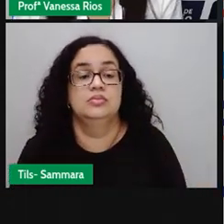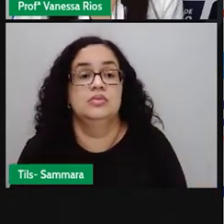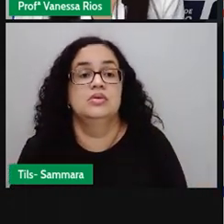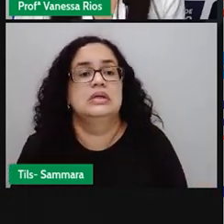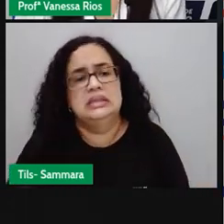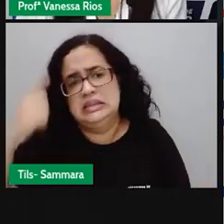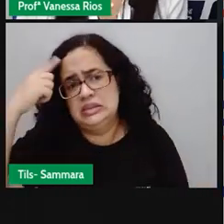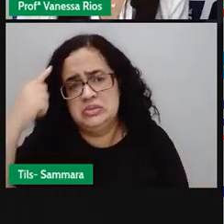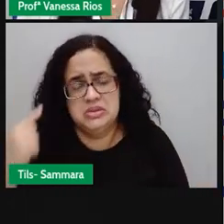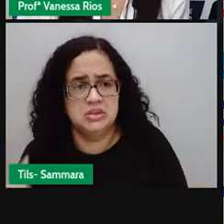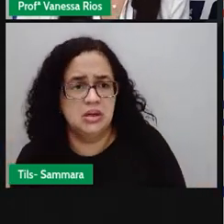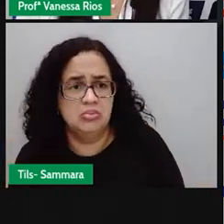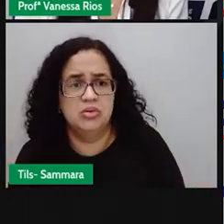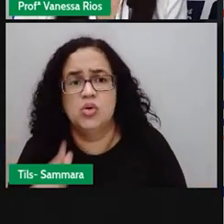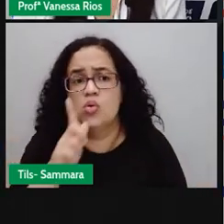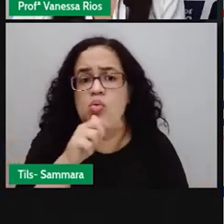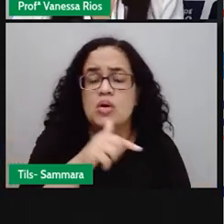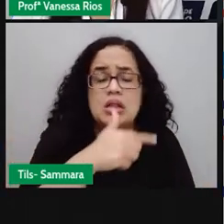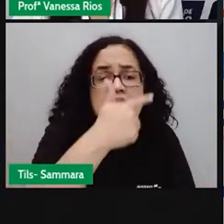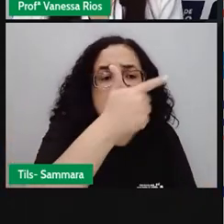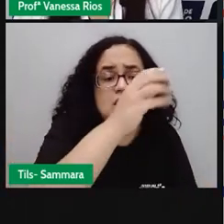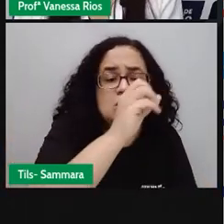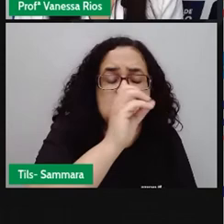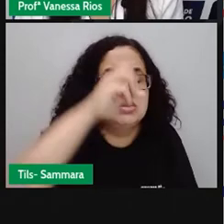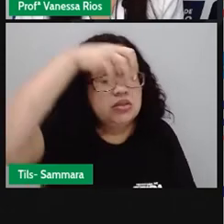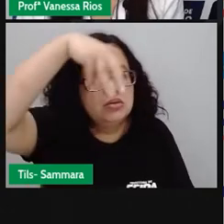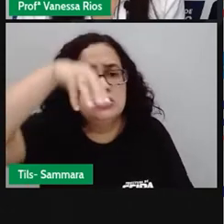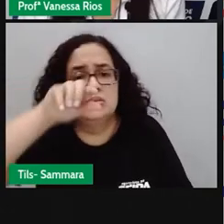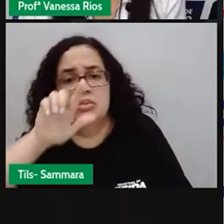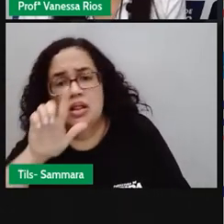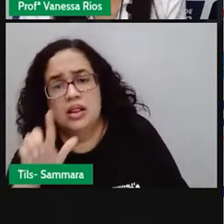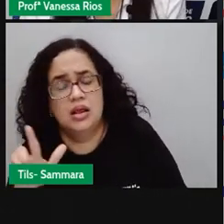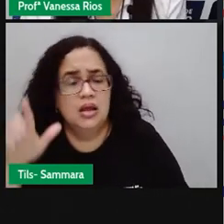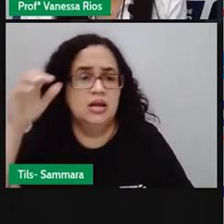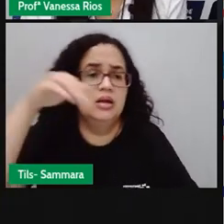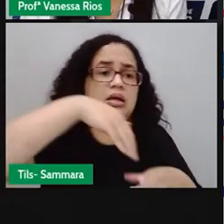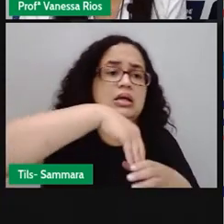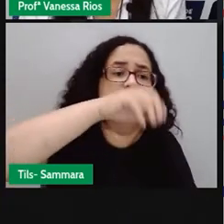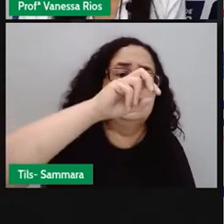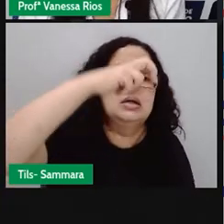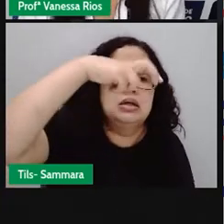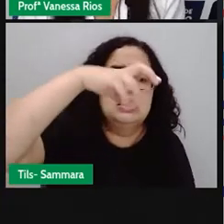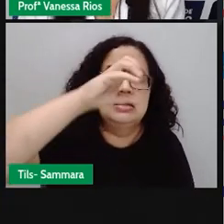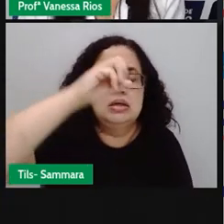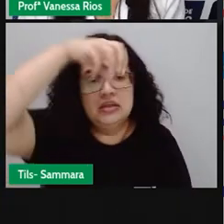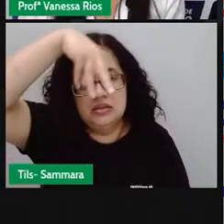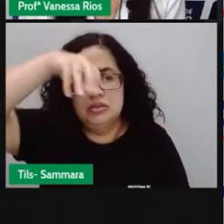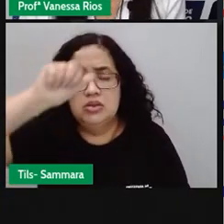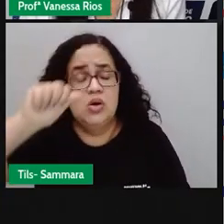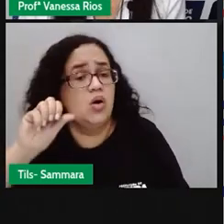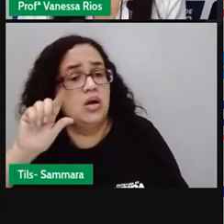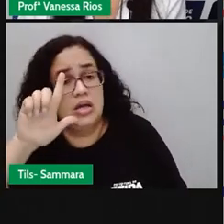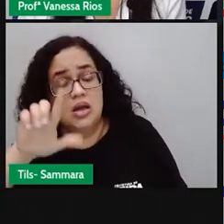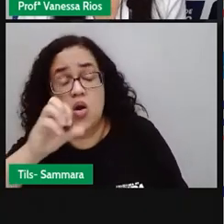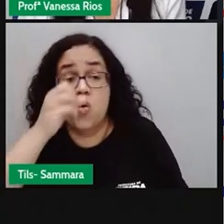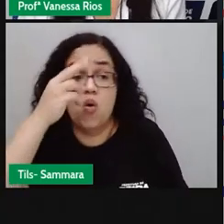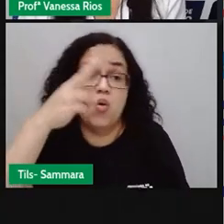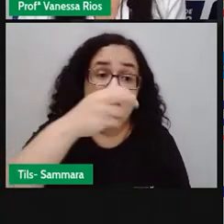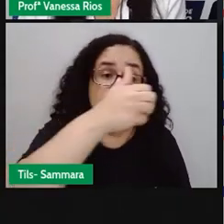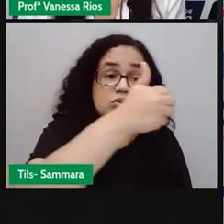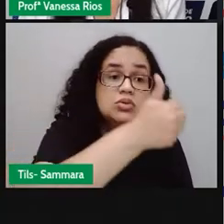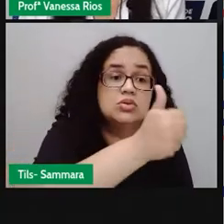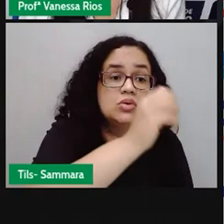a gente não sabe se esse copo pode ter aí 200 mililitros, pode caber nele aí 500 mililitros ou só 100, né? Tem